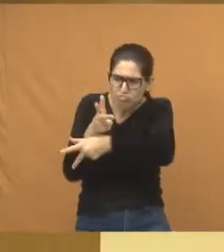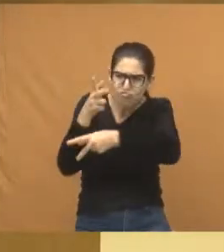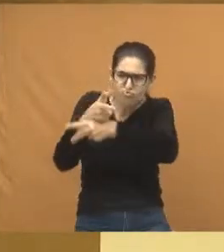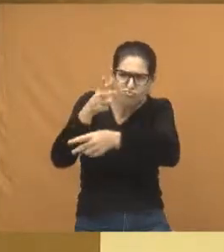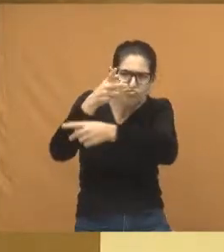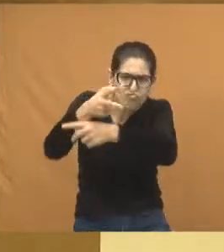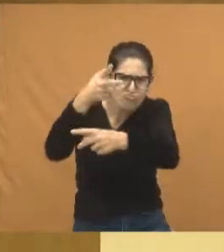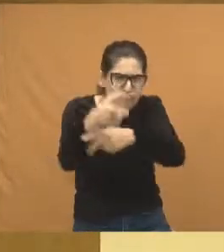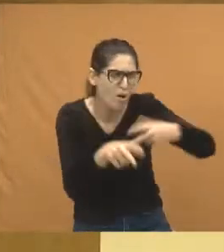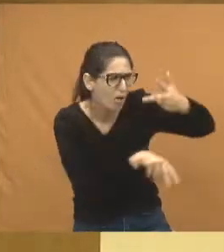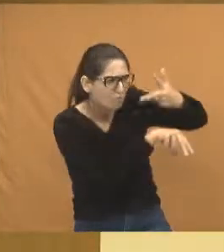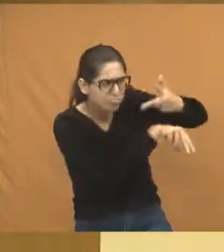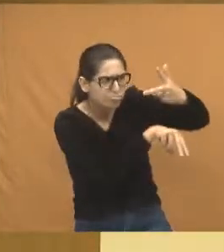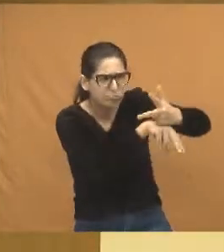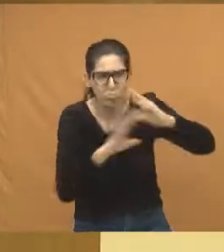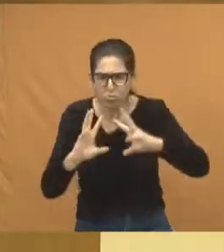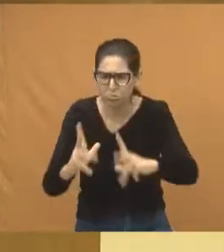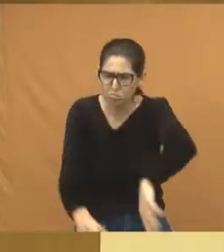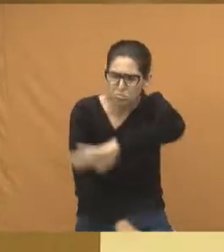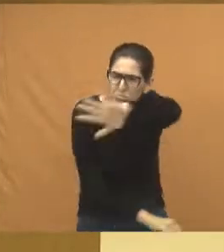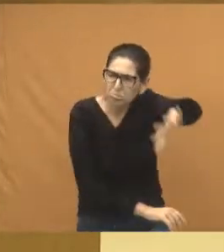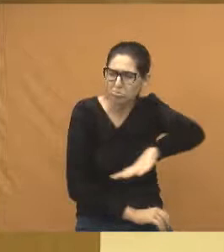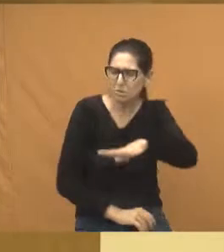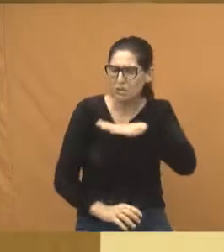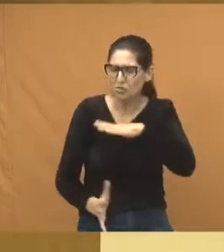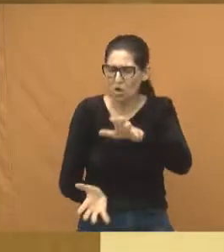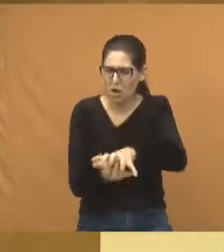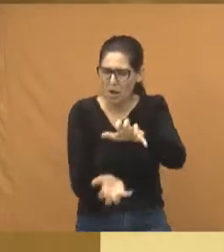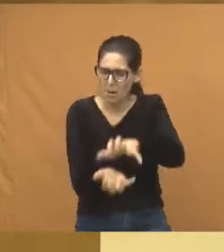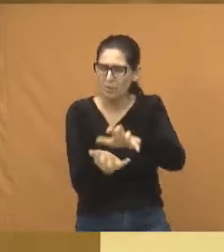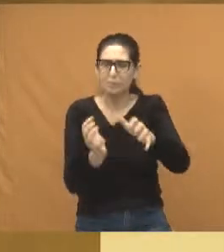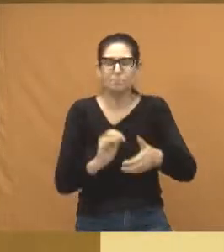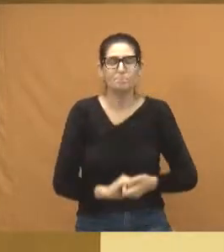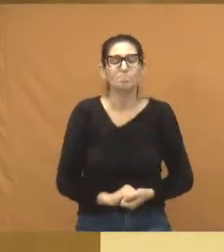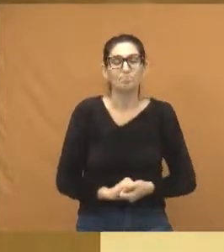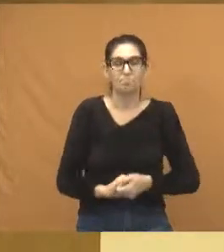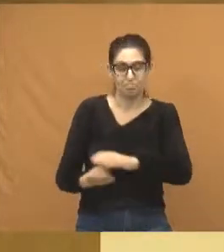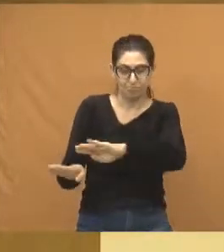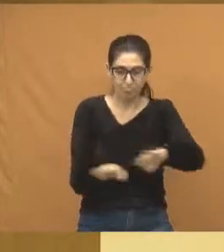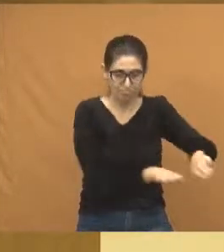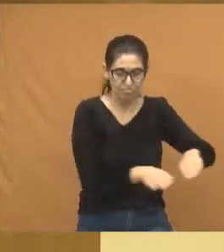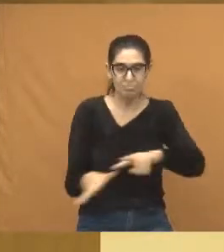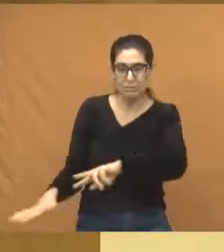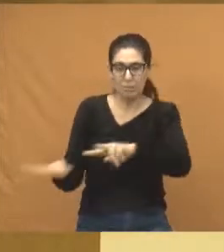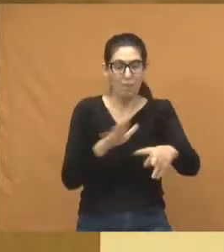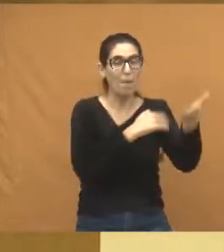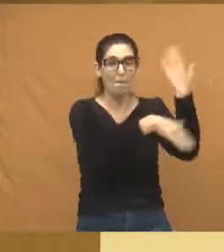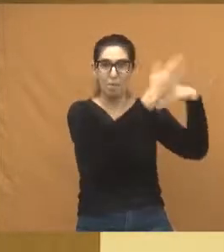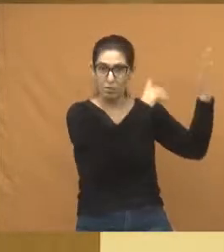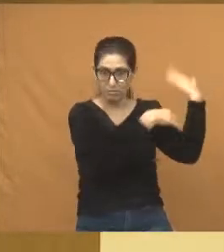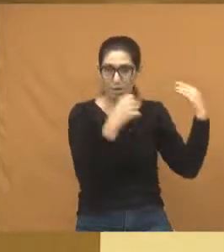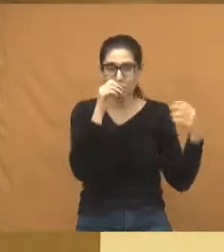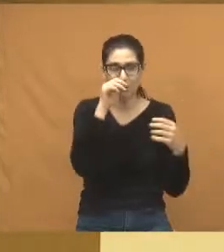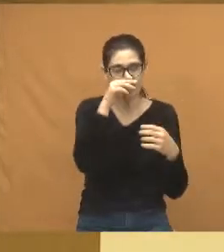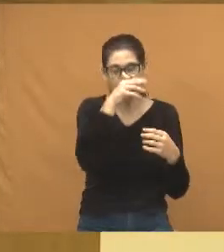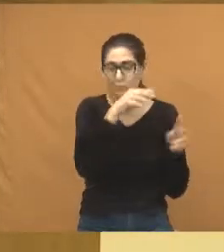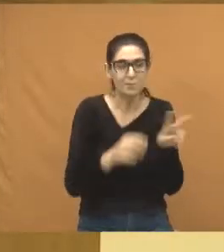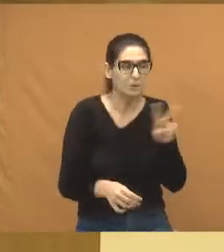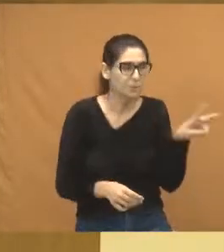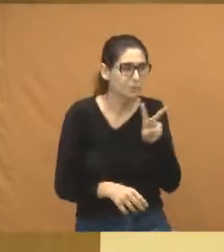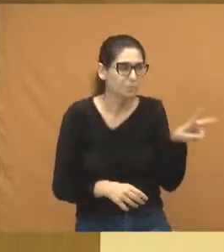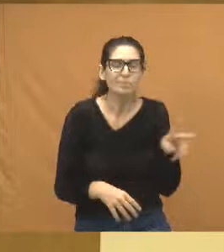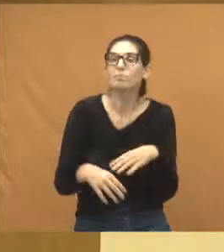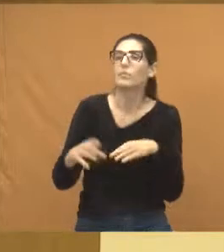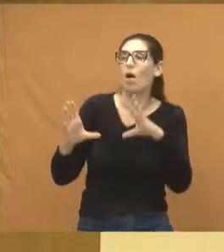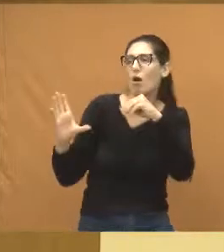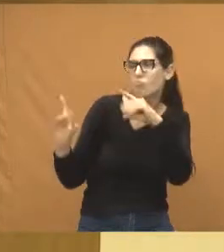de monitoramento na cidade de Jacareí. Uma coisa também que a semana passada deu muito falatório aqui por vários vereadores,